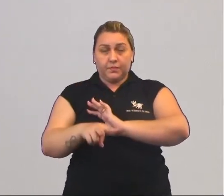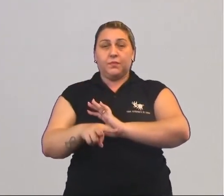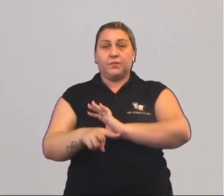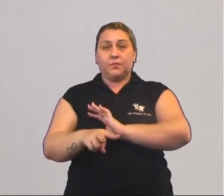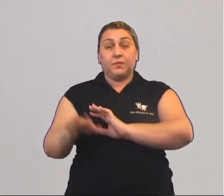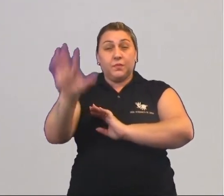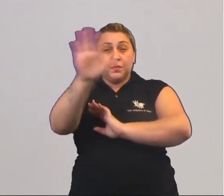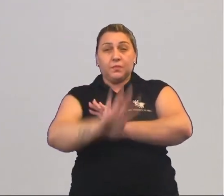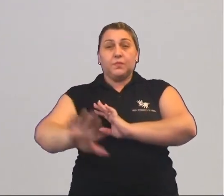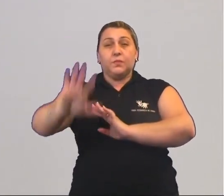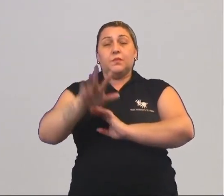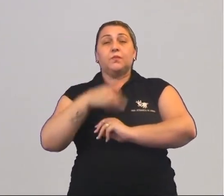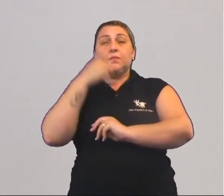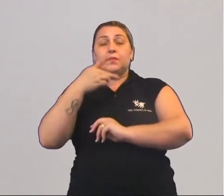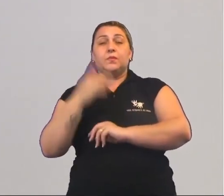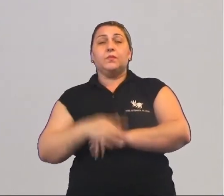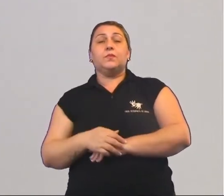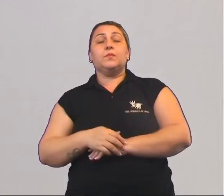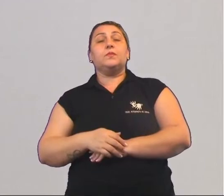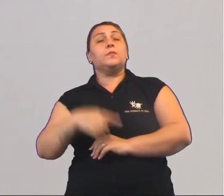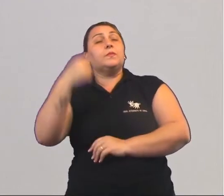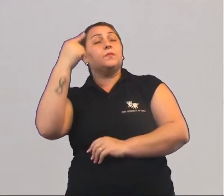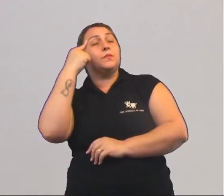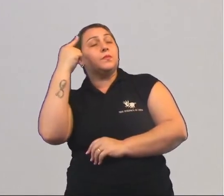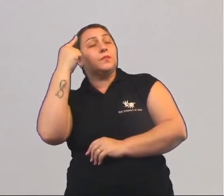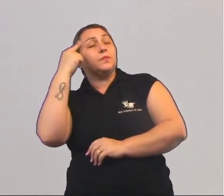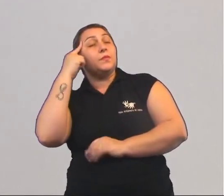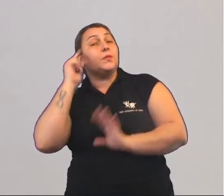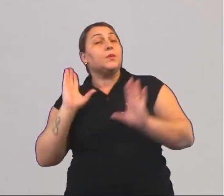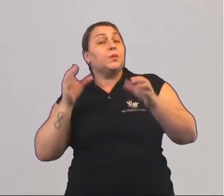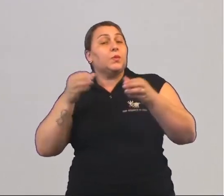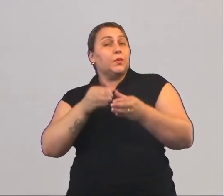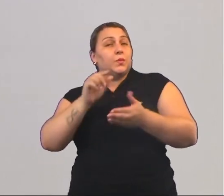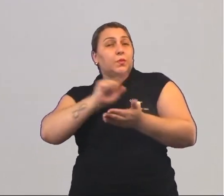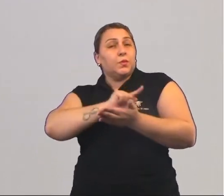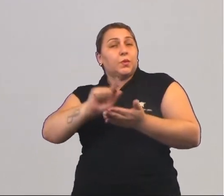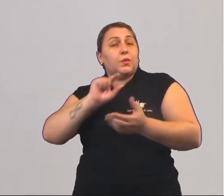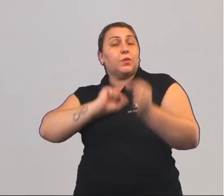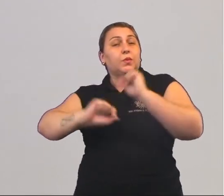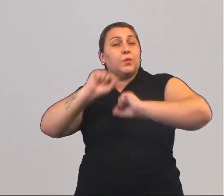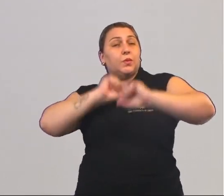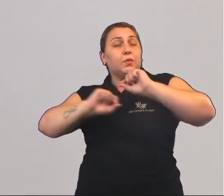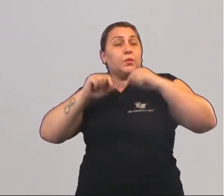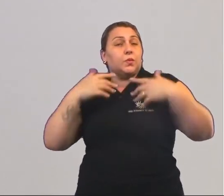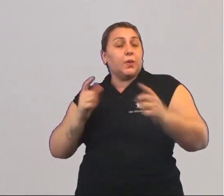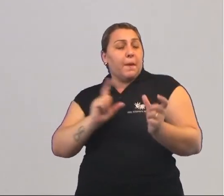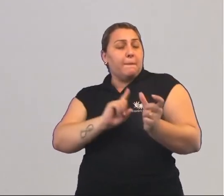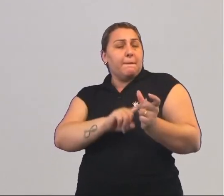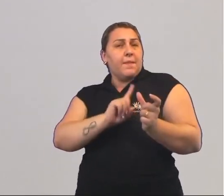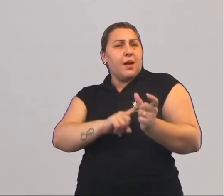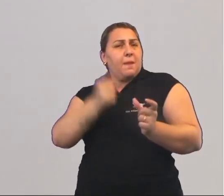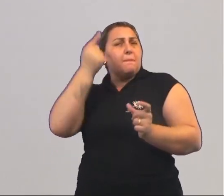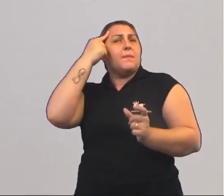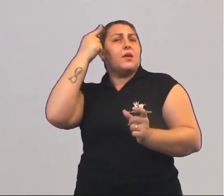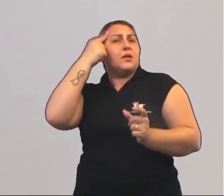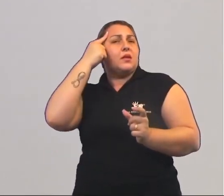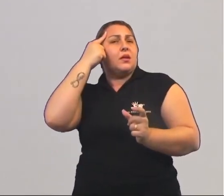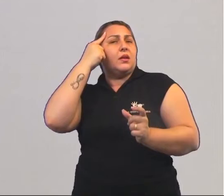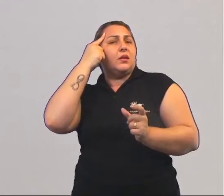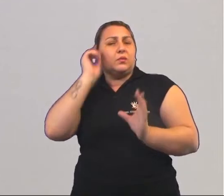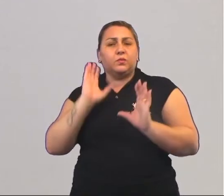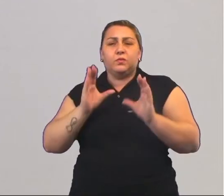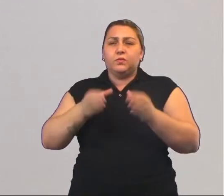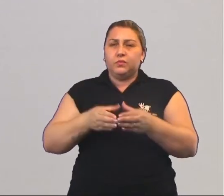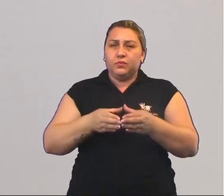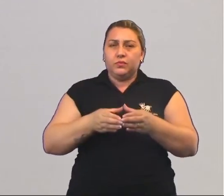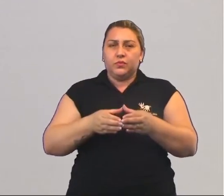forma bem geral que nós falamos. E quando pensamos em higiene coletiva, o que essa palavra ela te faz pensar?